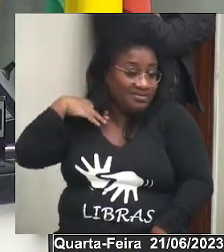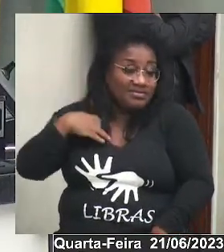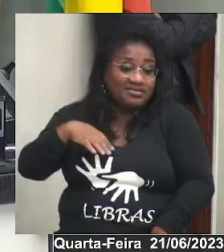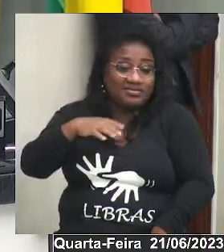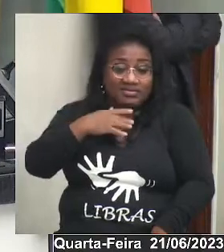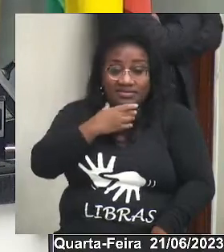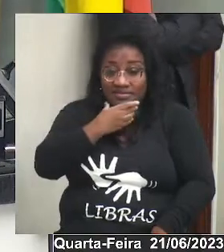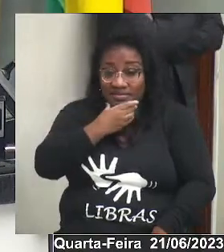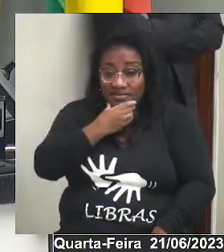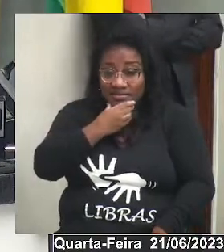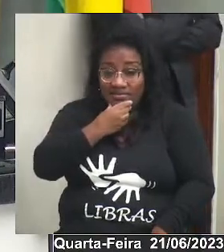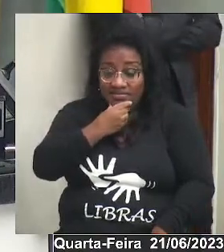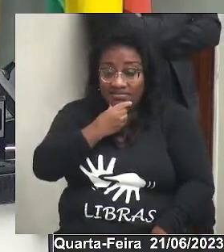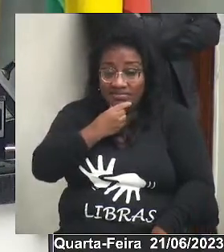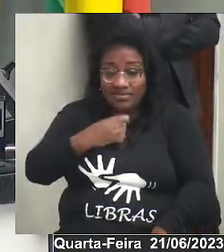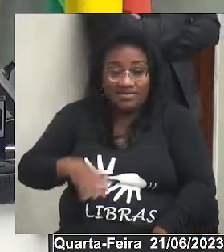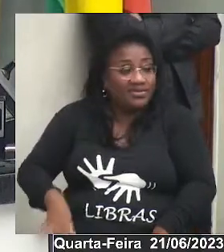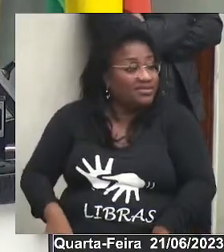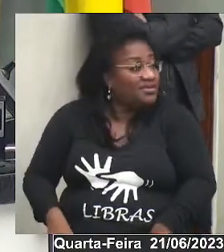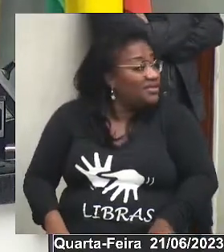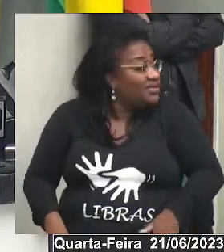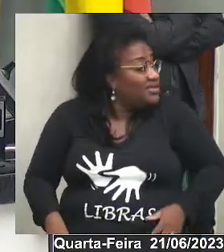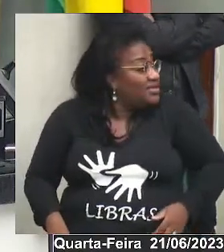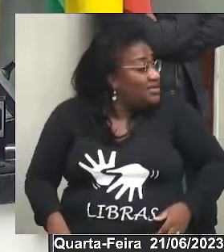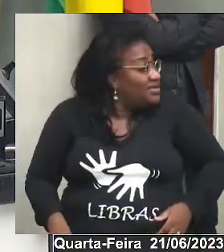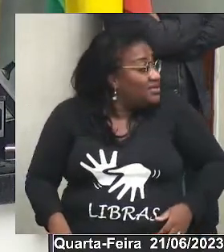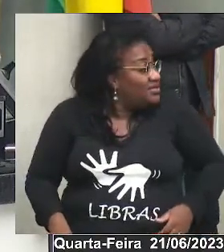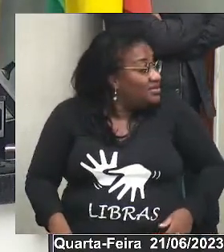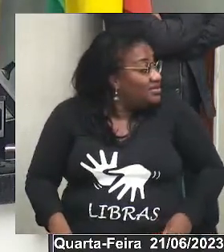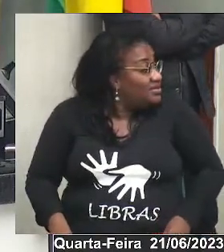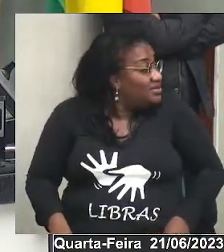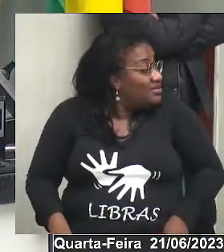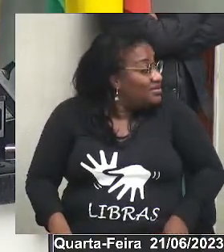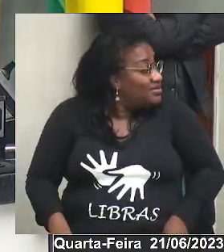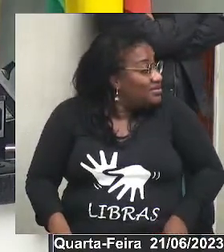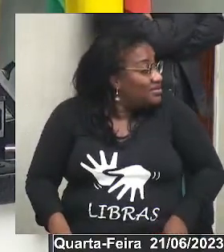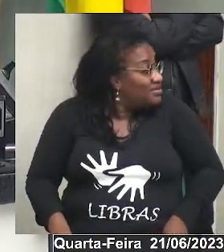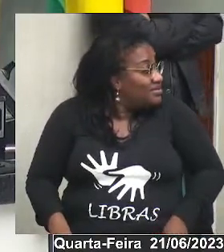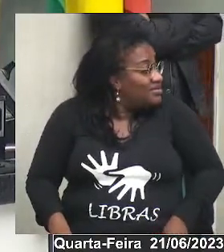segundos, sua fala, vereador. Tá bom? Parabéns pela que sua vergonha, fala. Vergonha, vereador, sua fala.